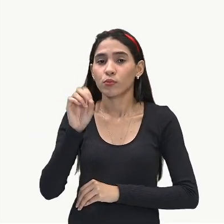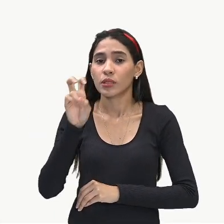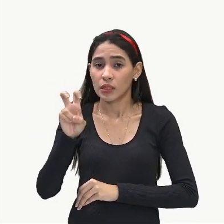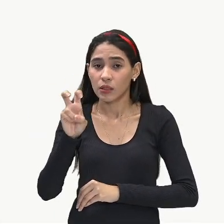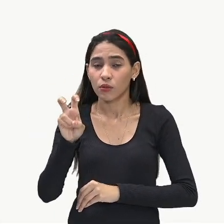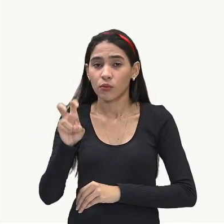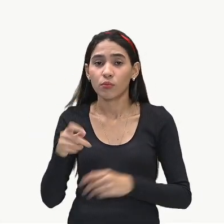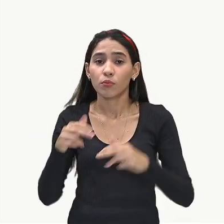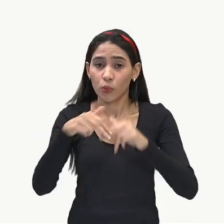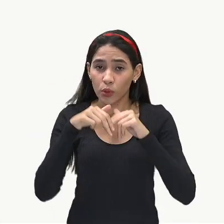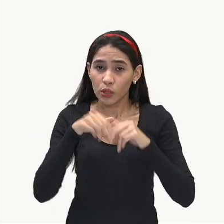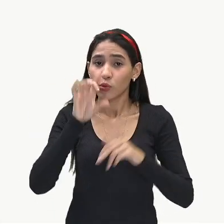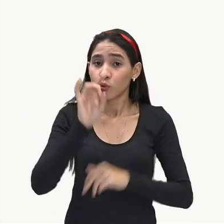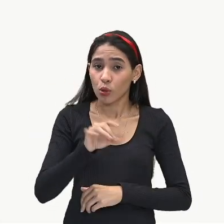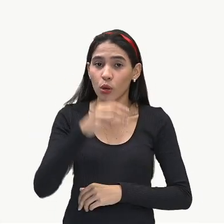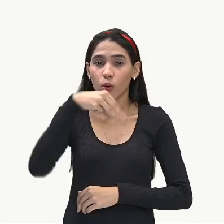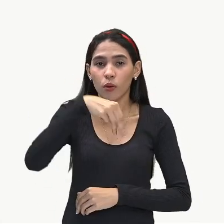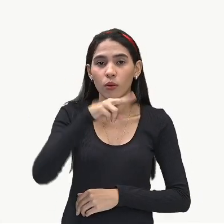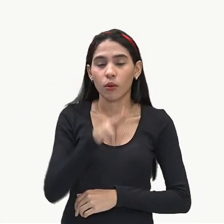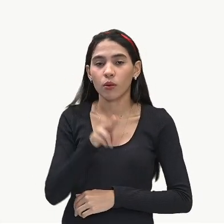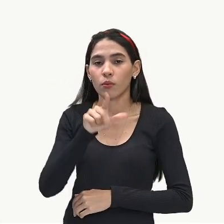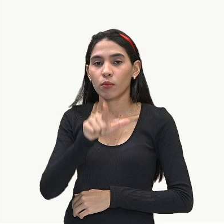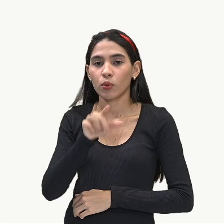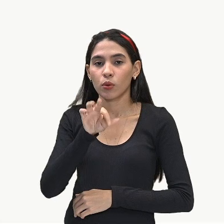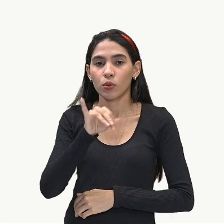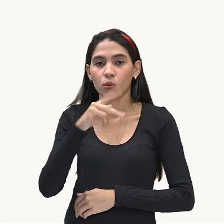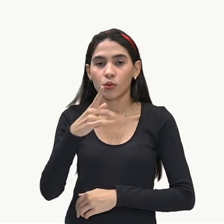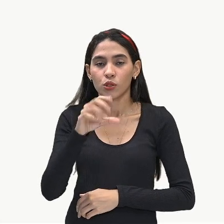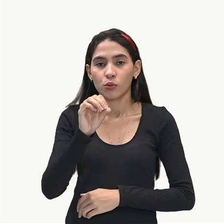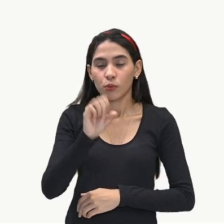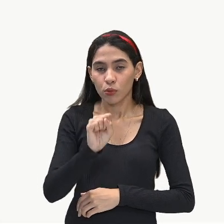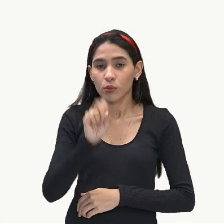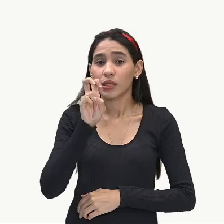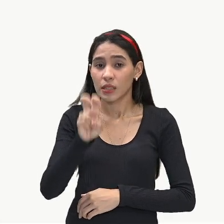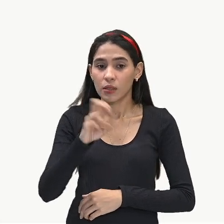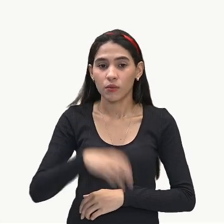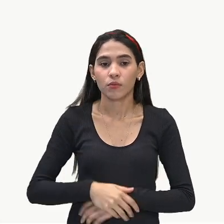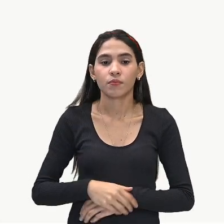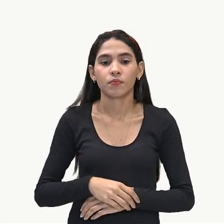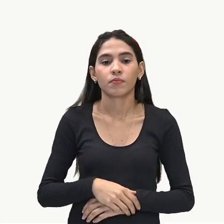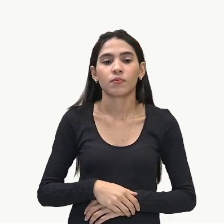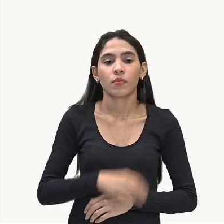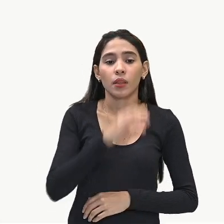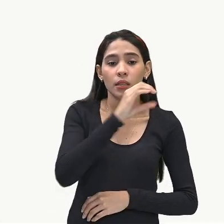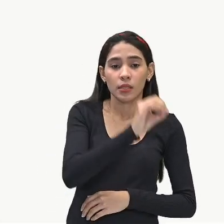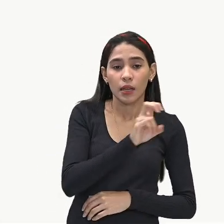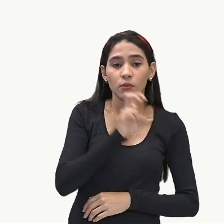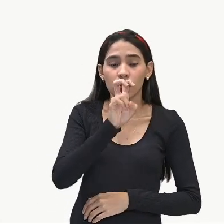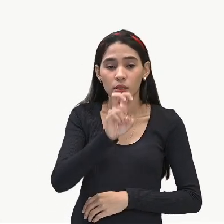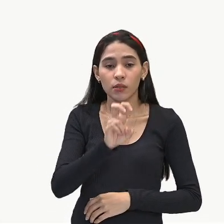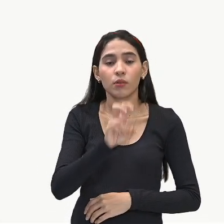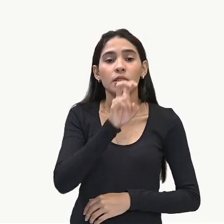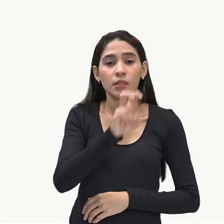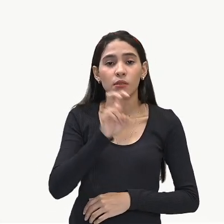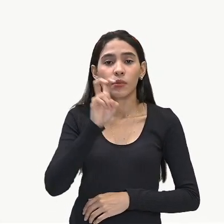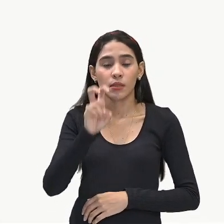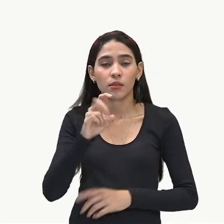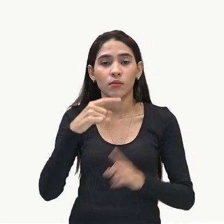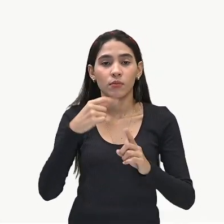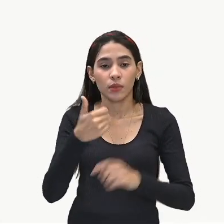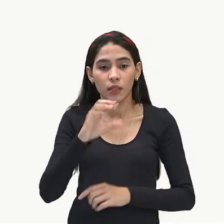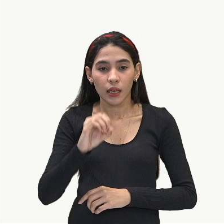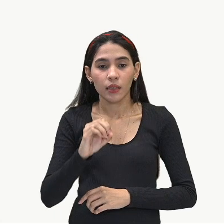a minha sequência. Eu vou começar aqui no 0, depois 5, 5 mais 5, 10, 10 mais